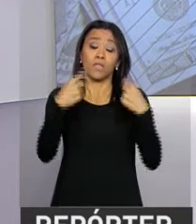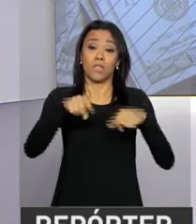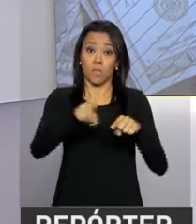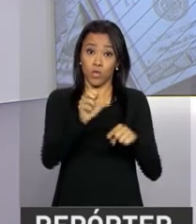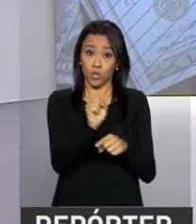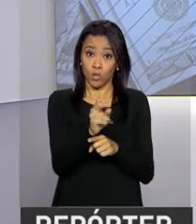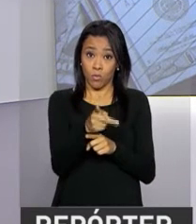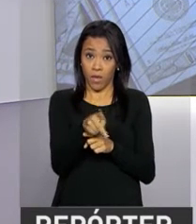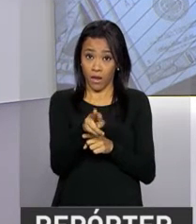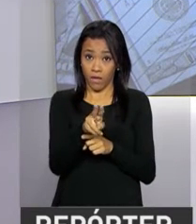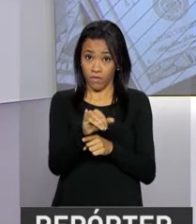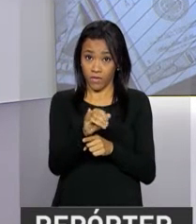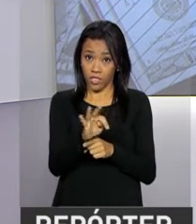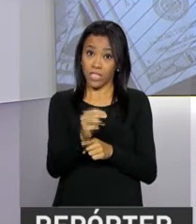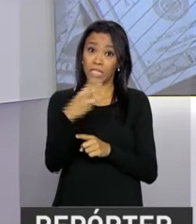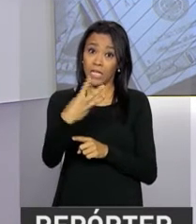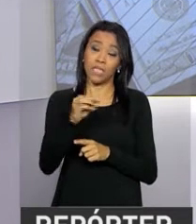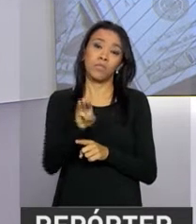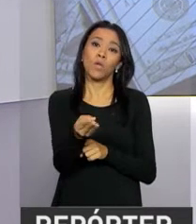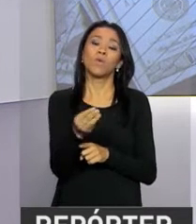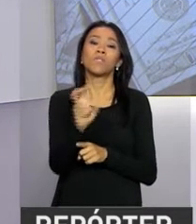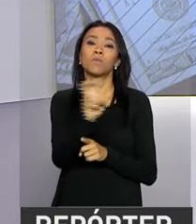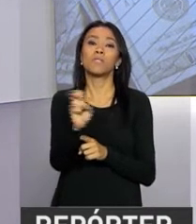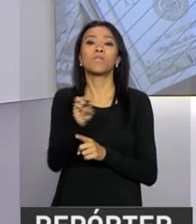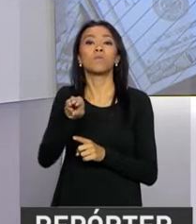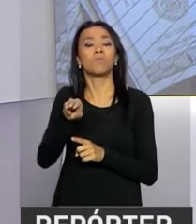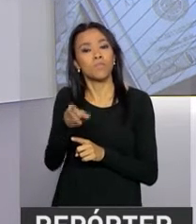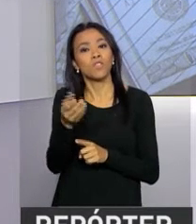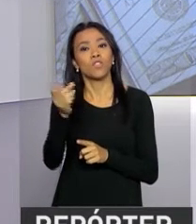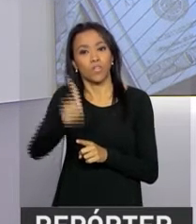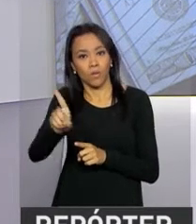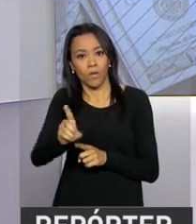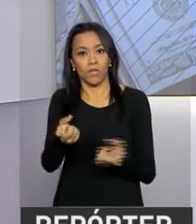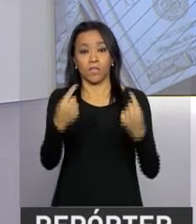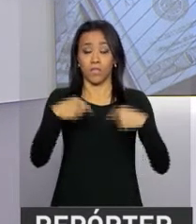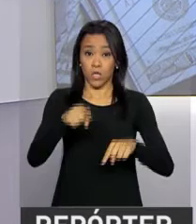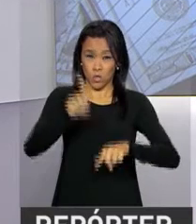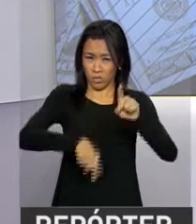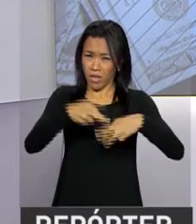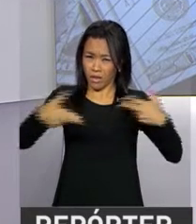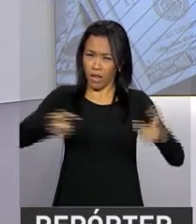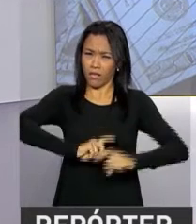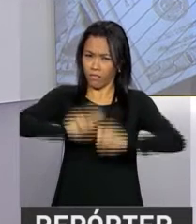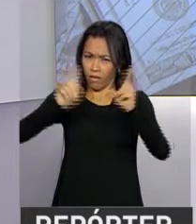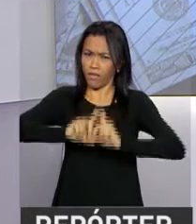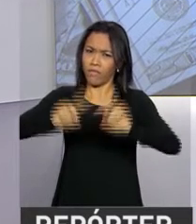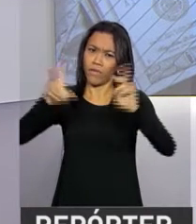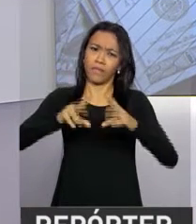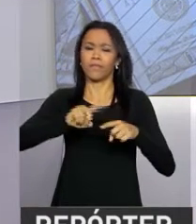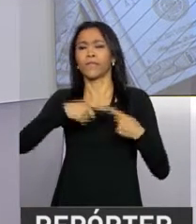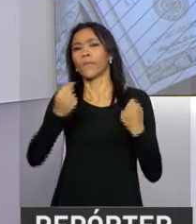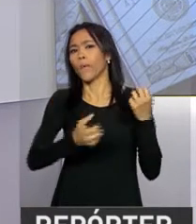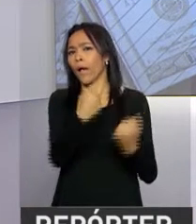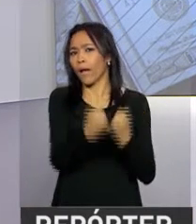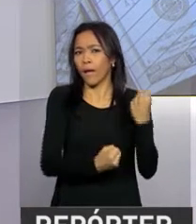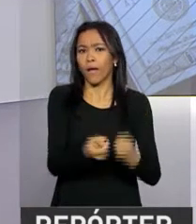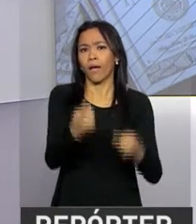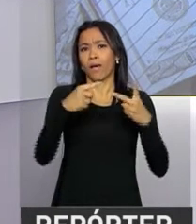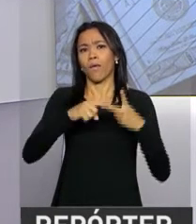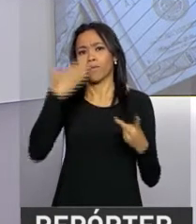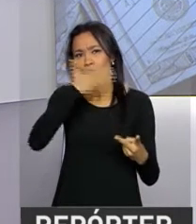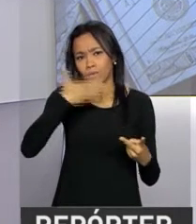3 bilhões e 55 milhões de dólares os produtos que foram mais exportados entre eles estão automóveis